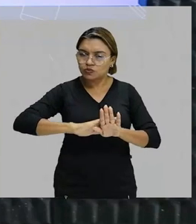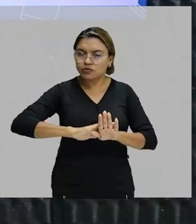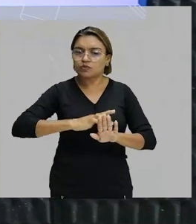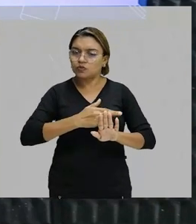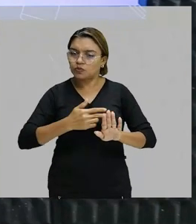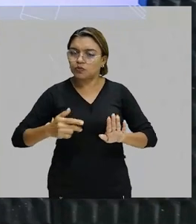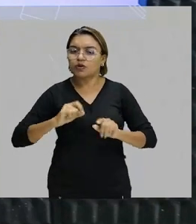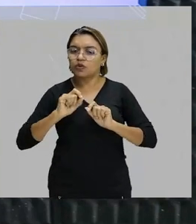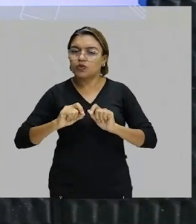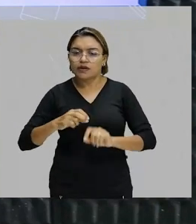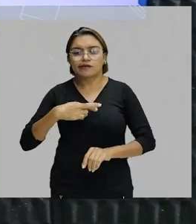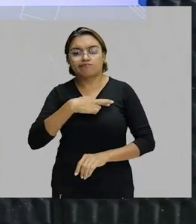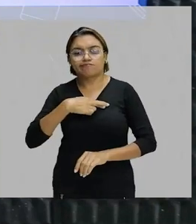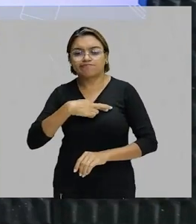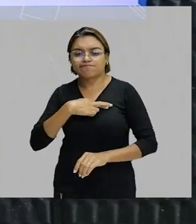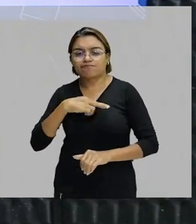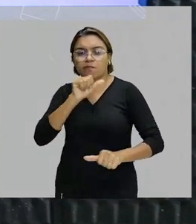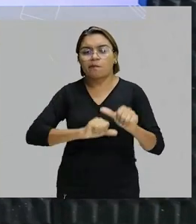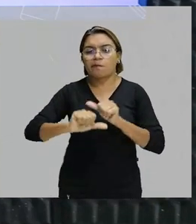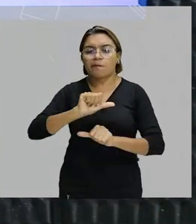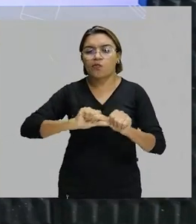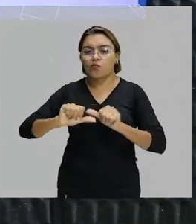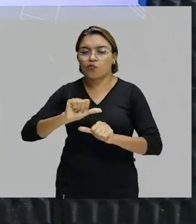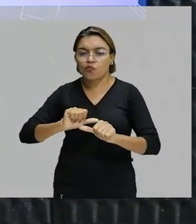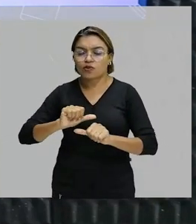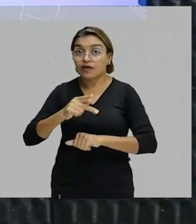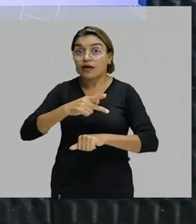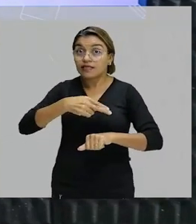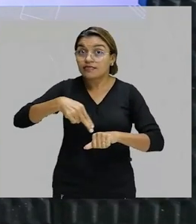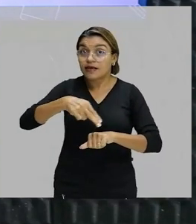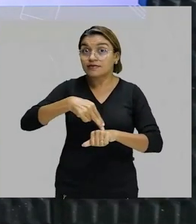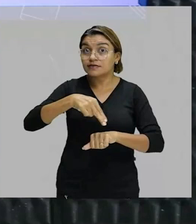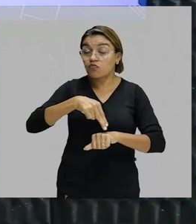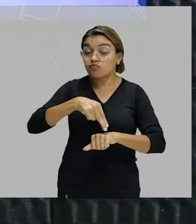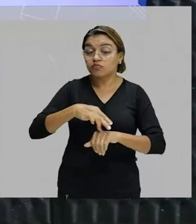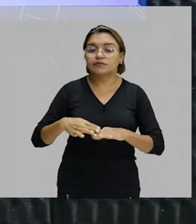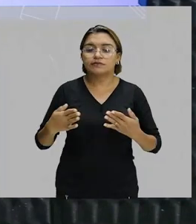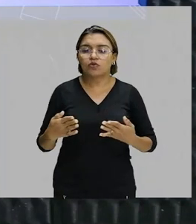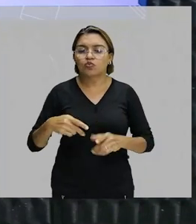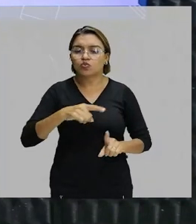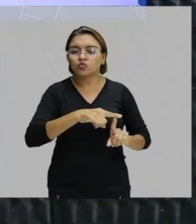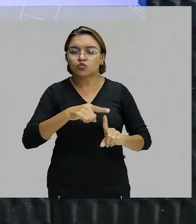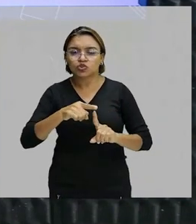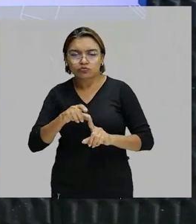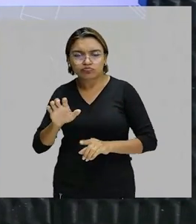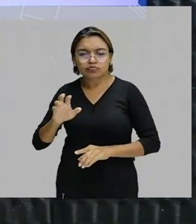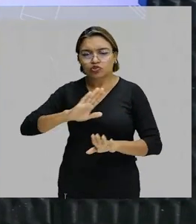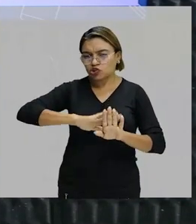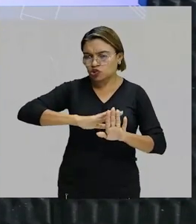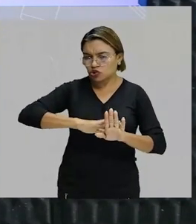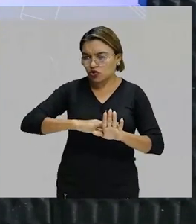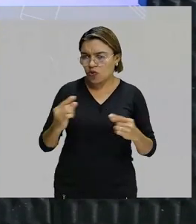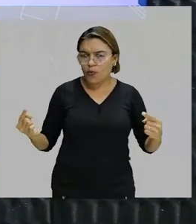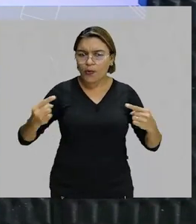romantiza e deforma o ideal de nação e esse tipo de ideologia ultranacionalista ela